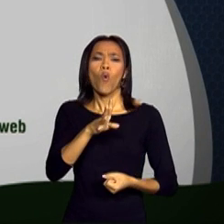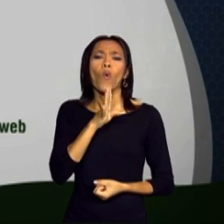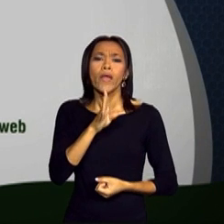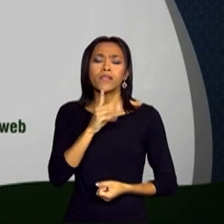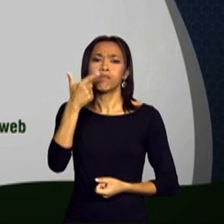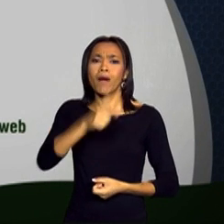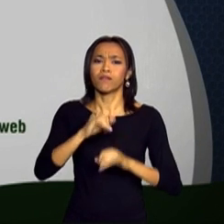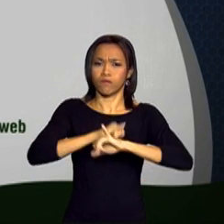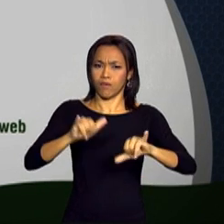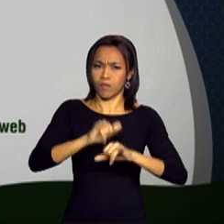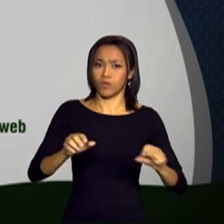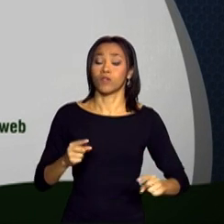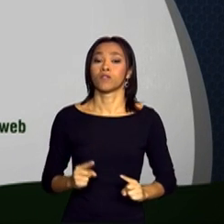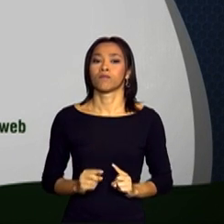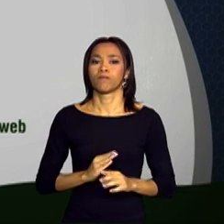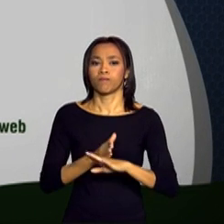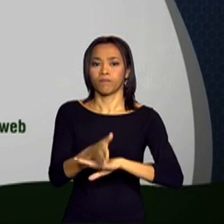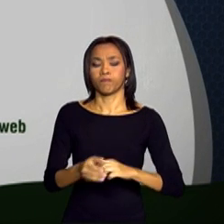no endereço